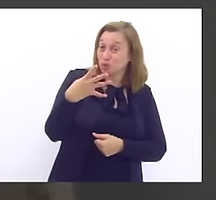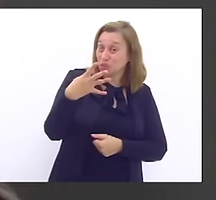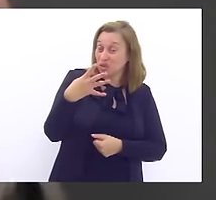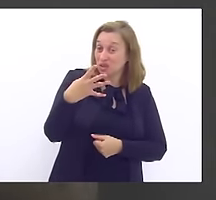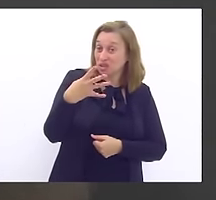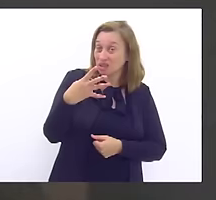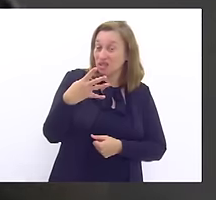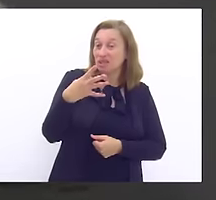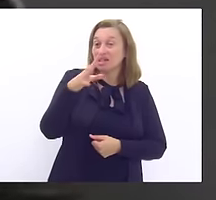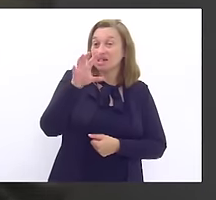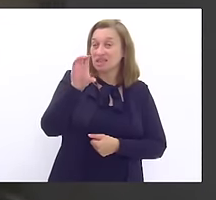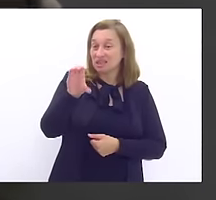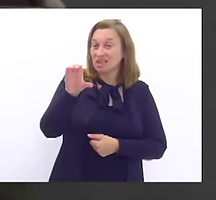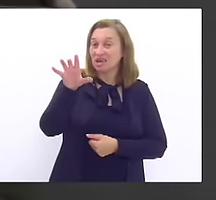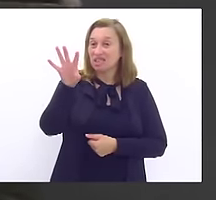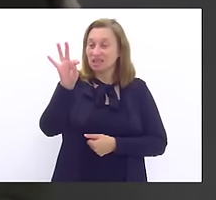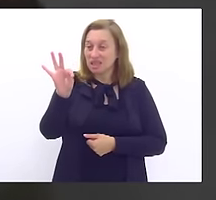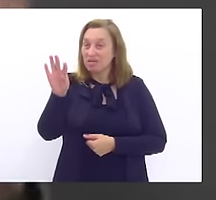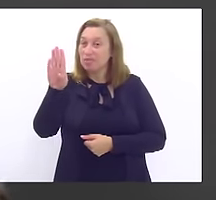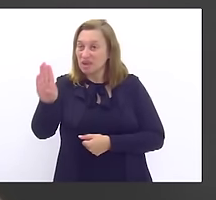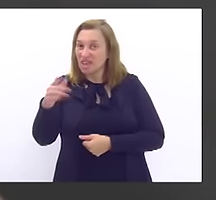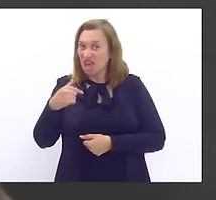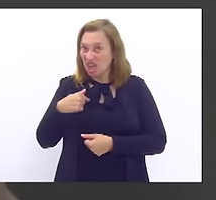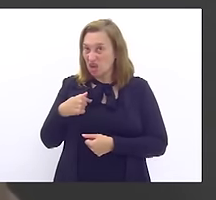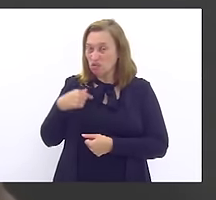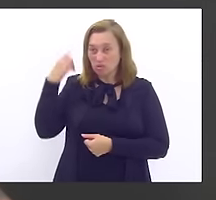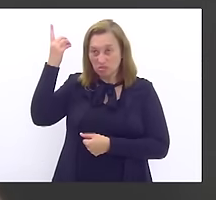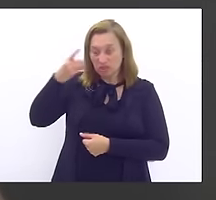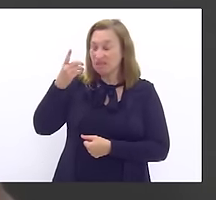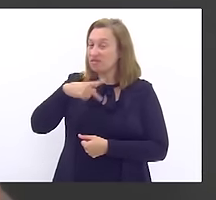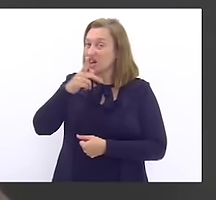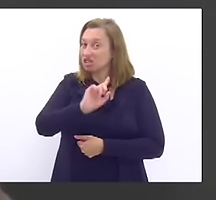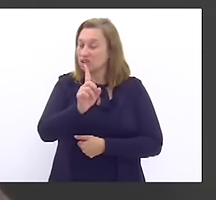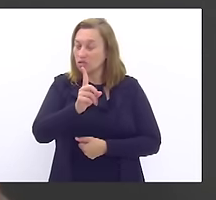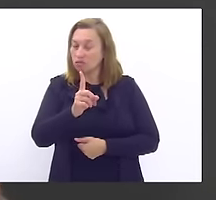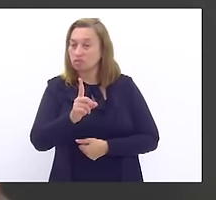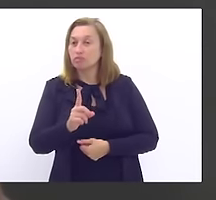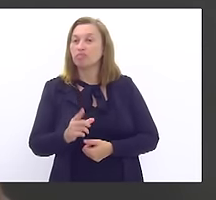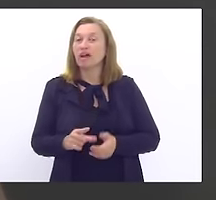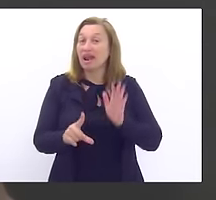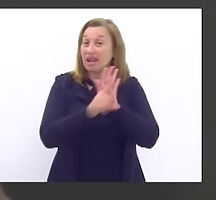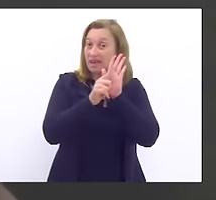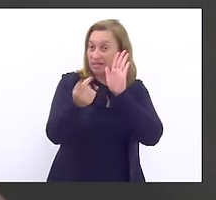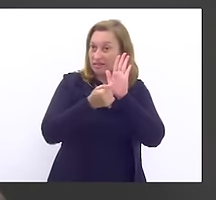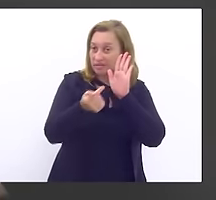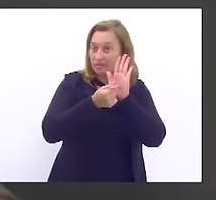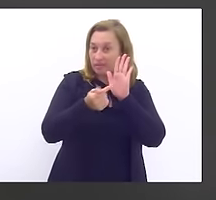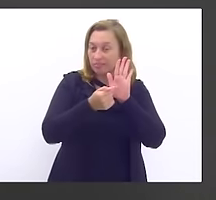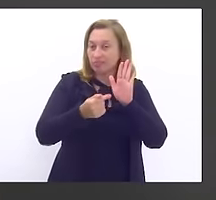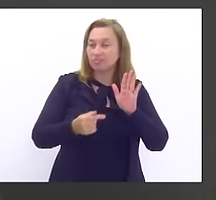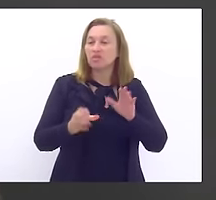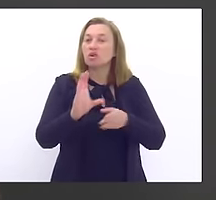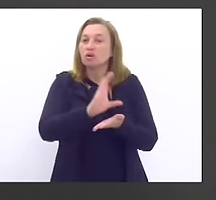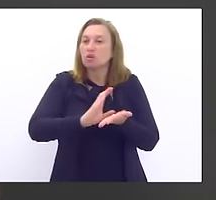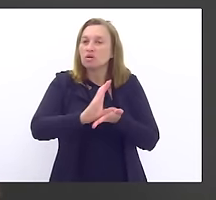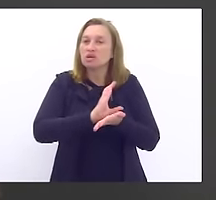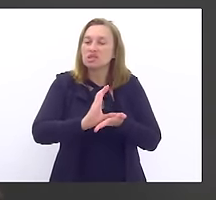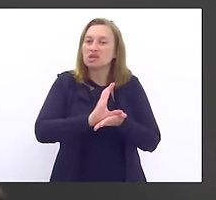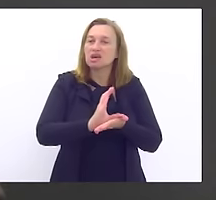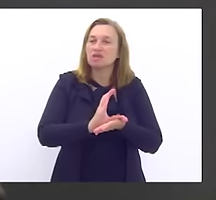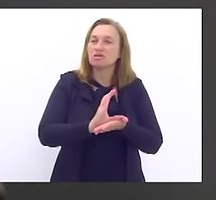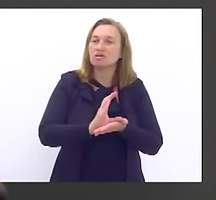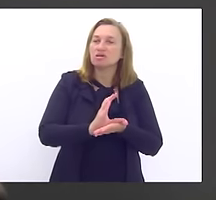do CTB não sou eu Deputado Giovani Ratinho segundo conselho Conselho Nacional de